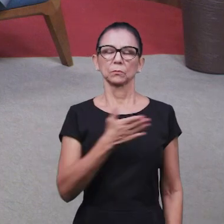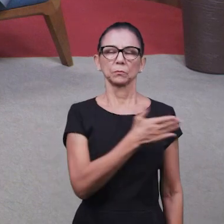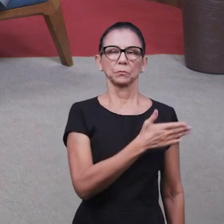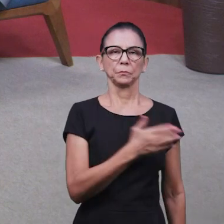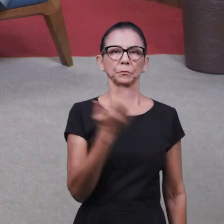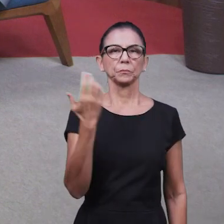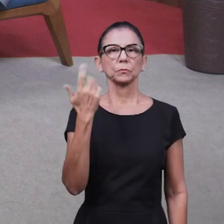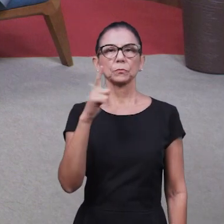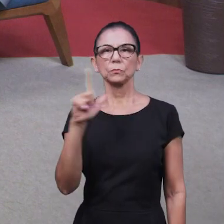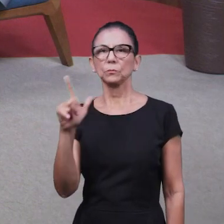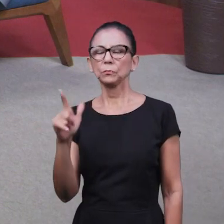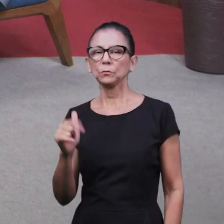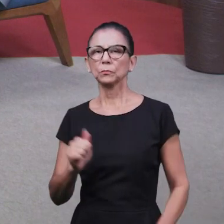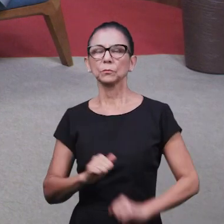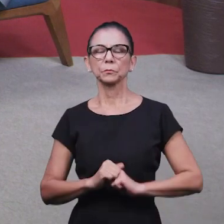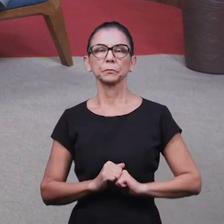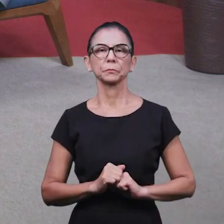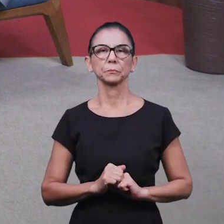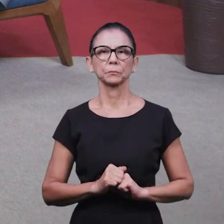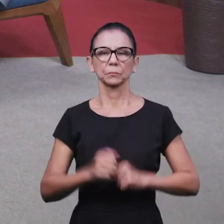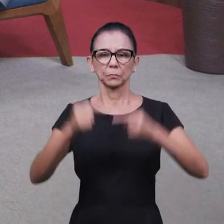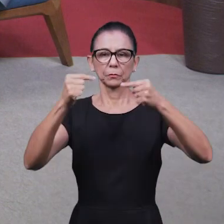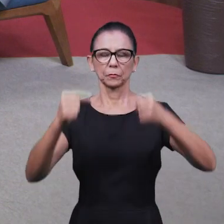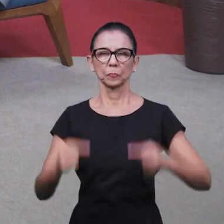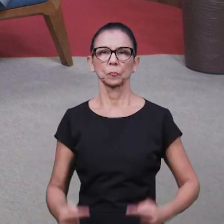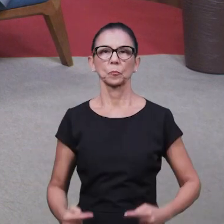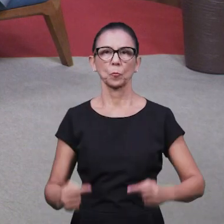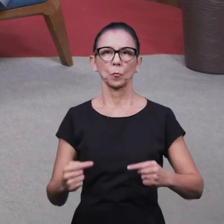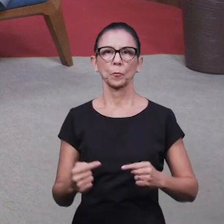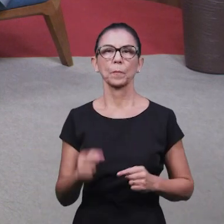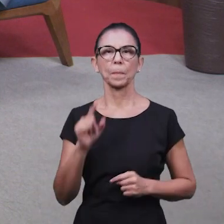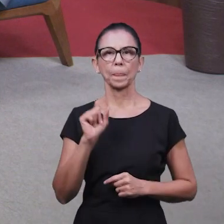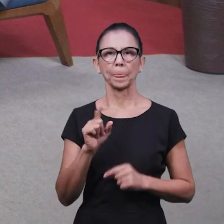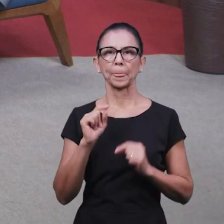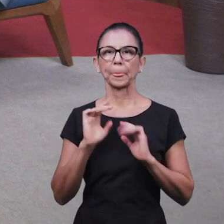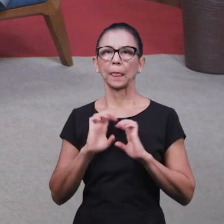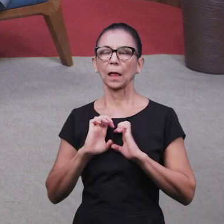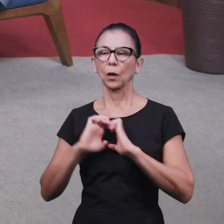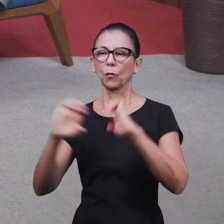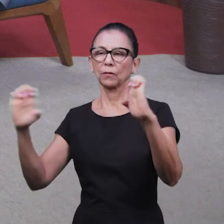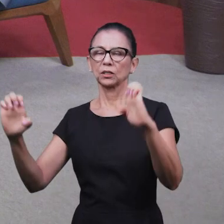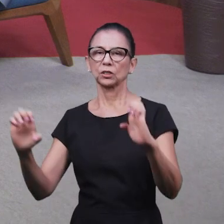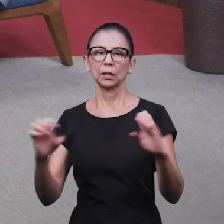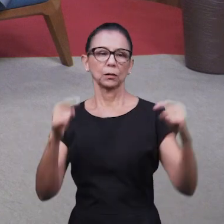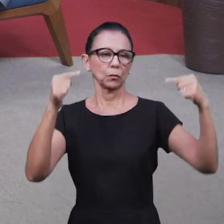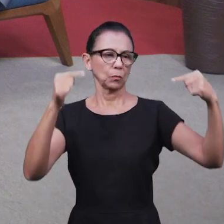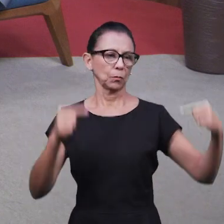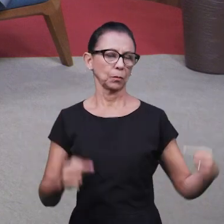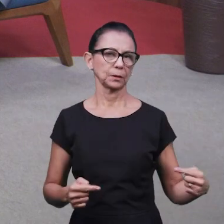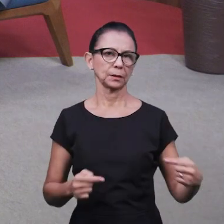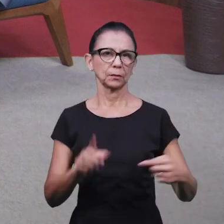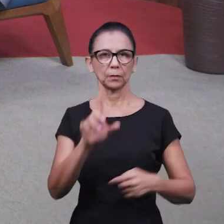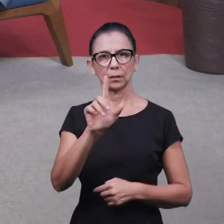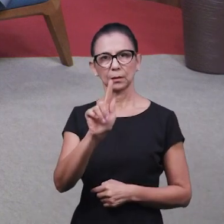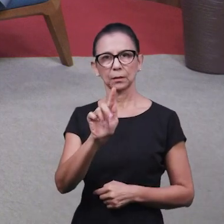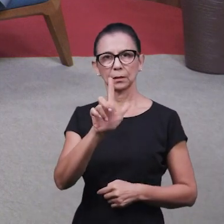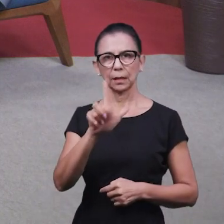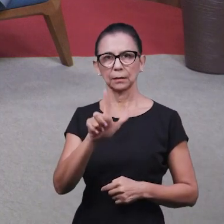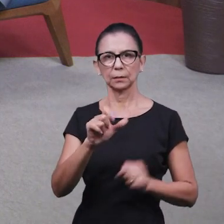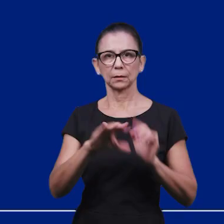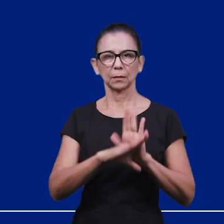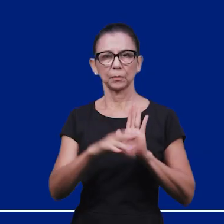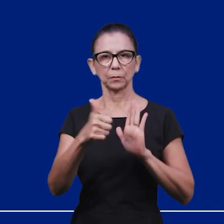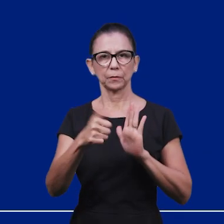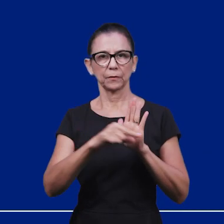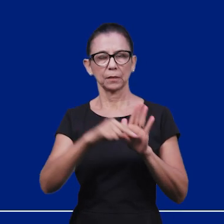tipo de oposição, que é a oposição contra o Evangelho, e que está em Gálatas capítulo 1, verso 9, e que diz